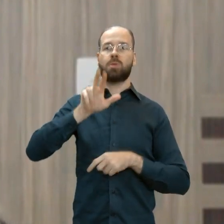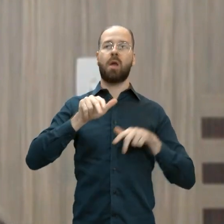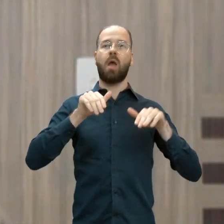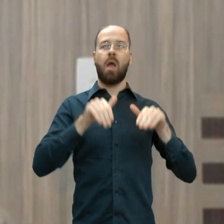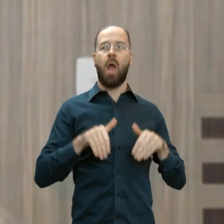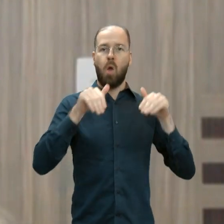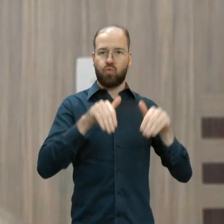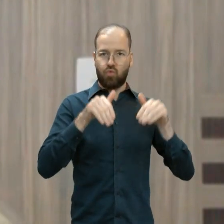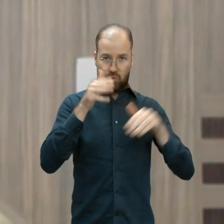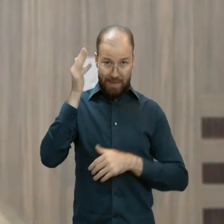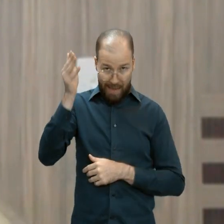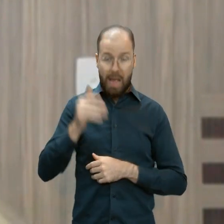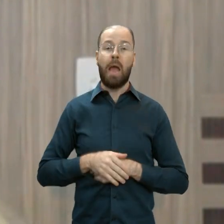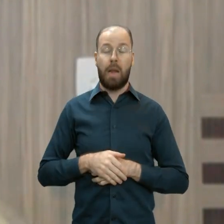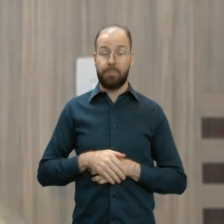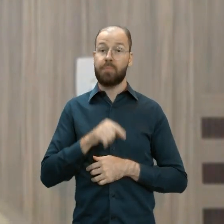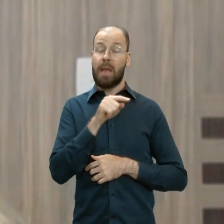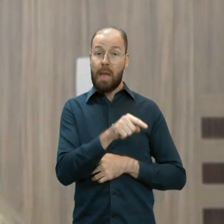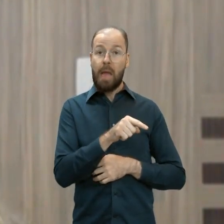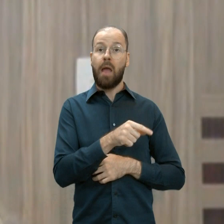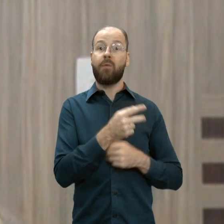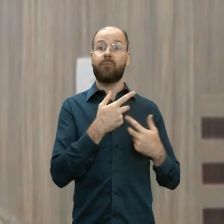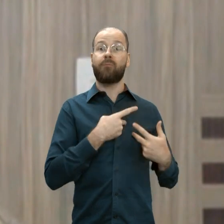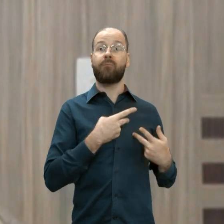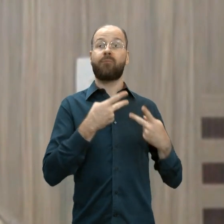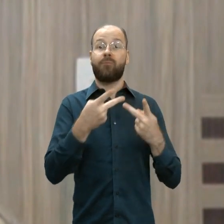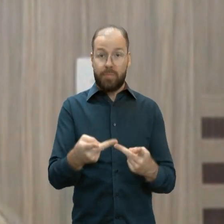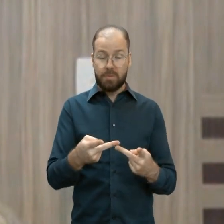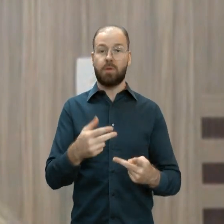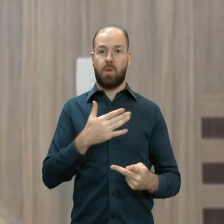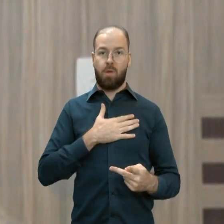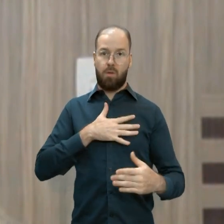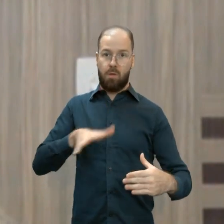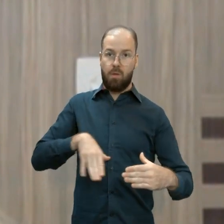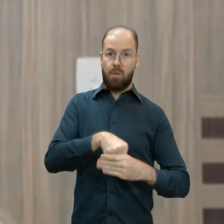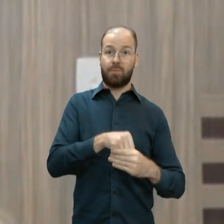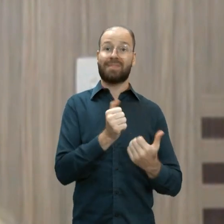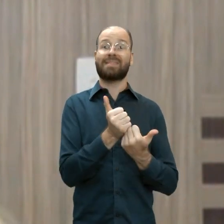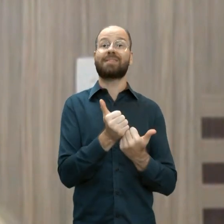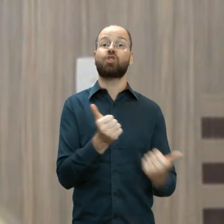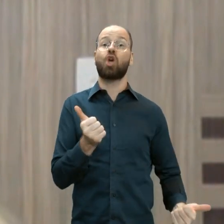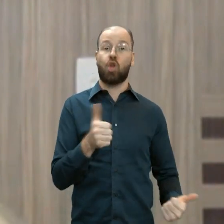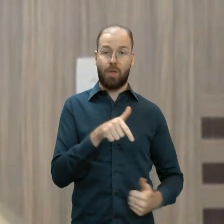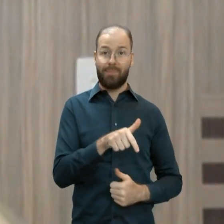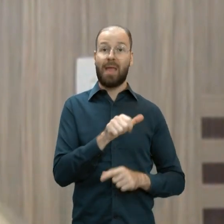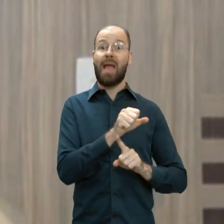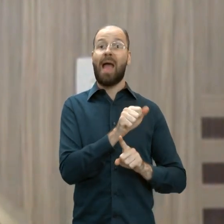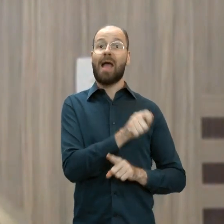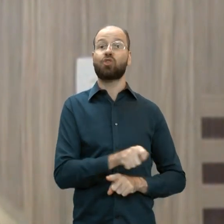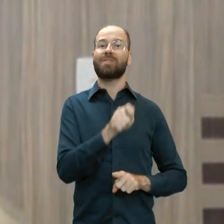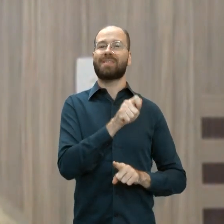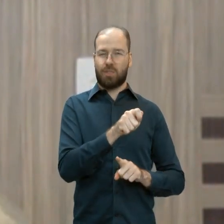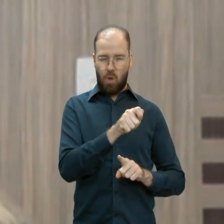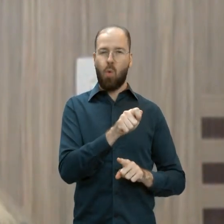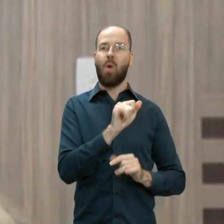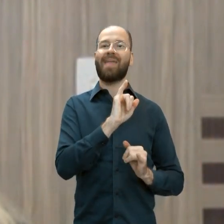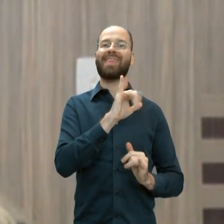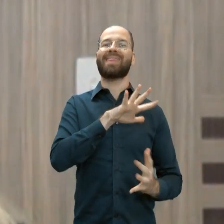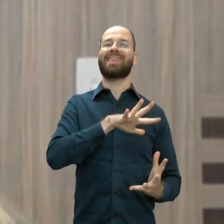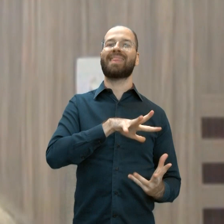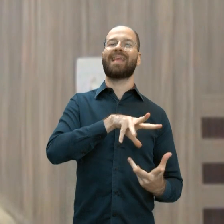Então essa visita técnica que eu fiz como parte da diretoria dessa sociedade internacional, nós